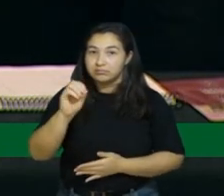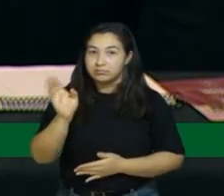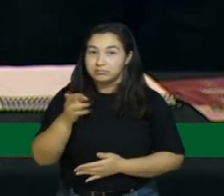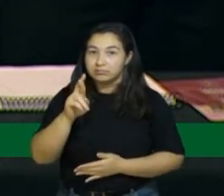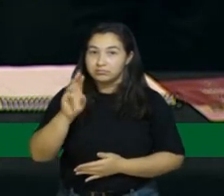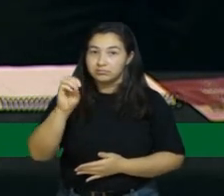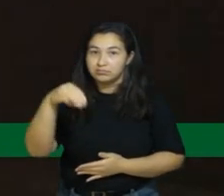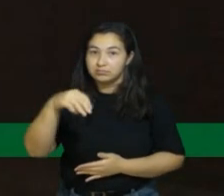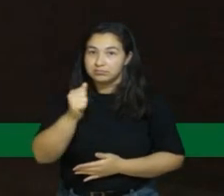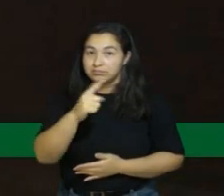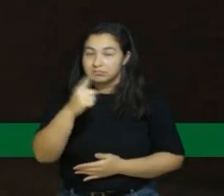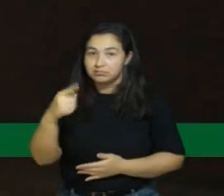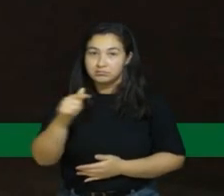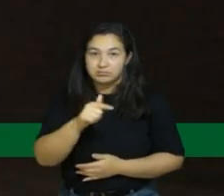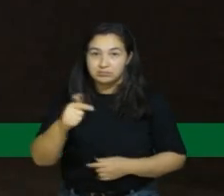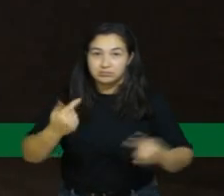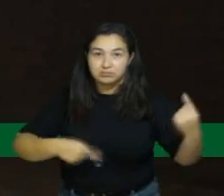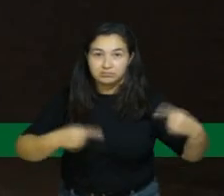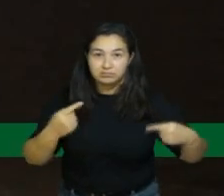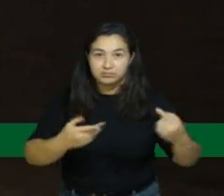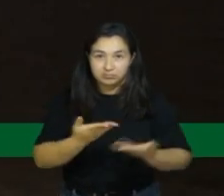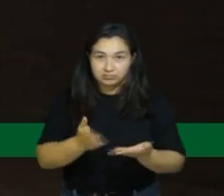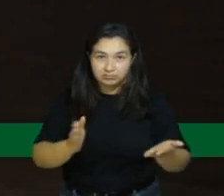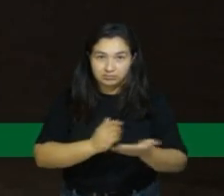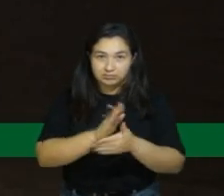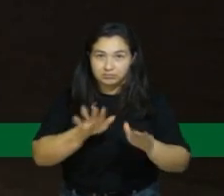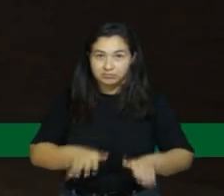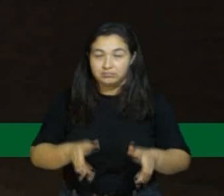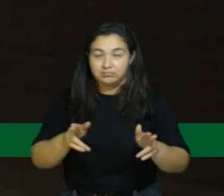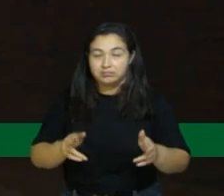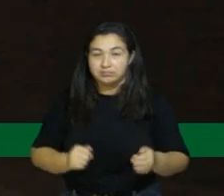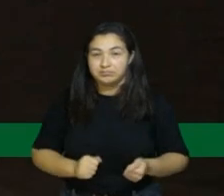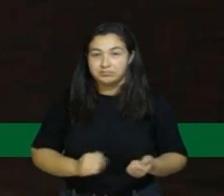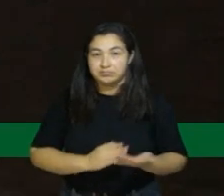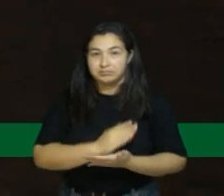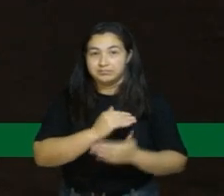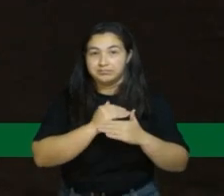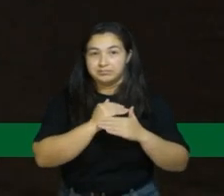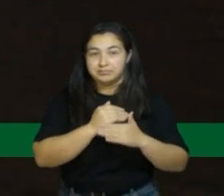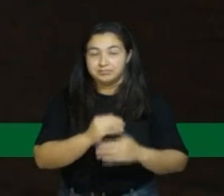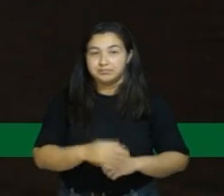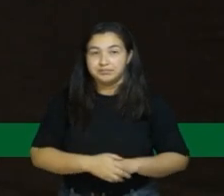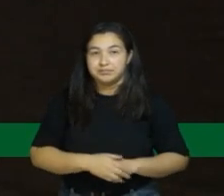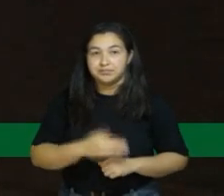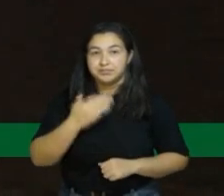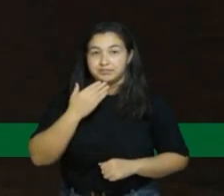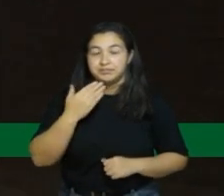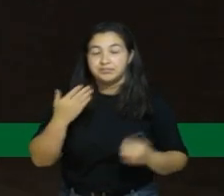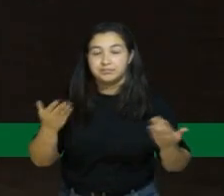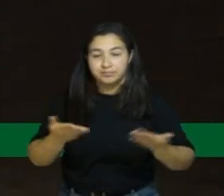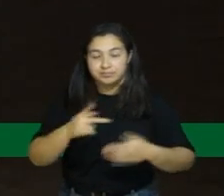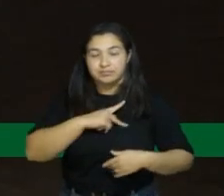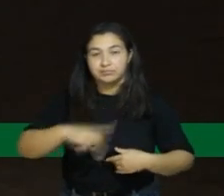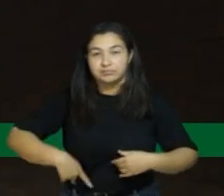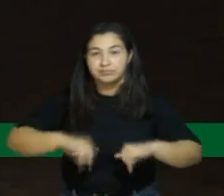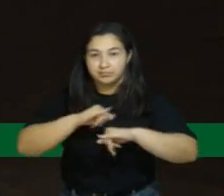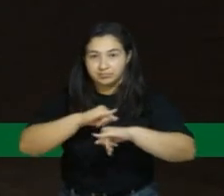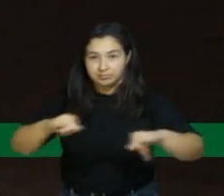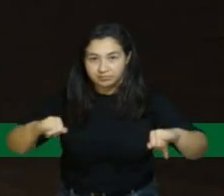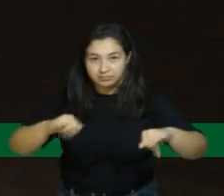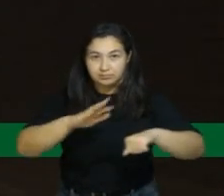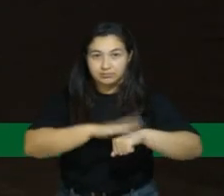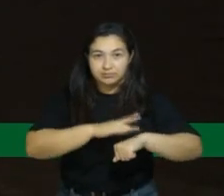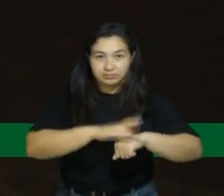havendo Quem Queira discutir em votação deputados que aprovam permaneçam como se encontra aprovado por unanimidade esta presidência comunica encaminhará os